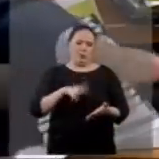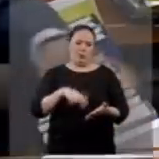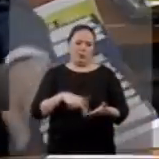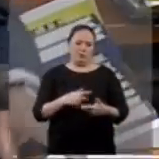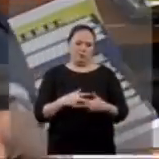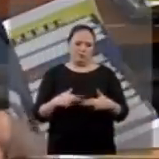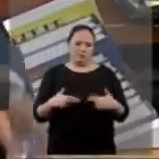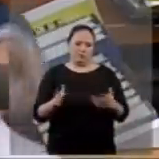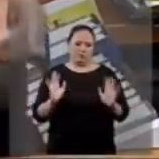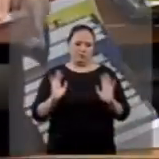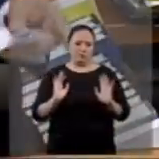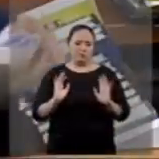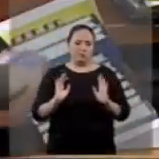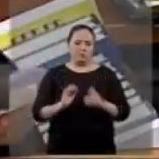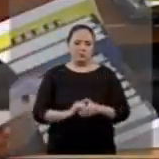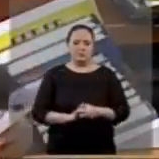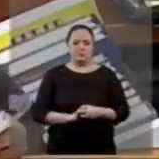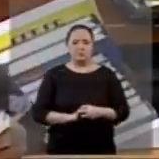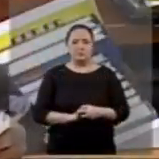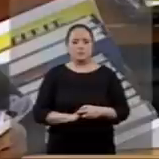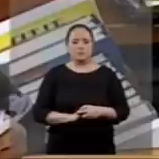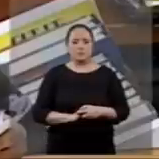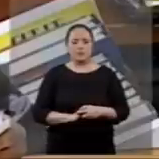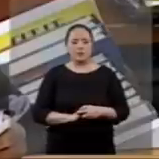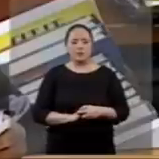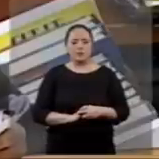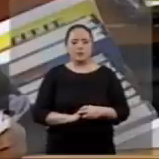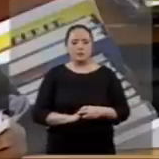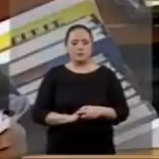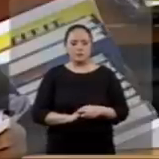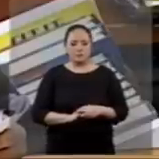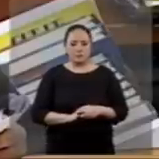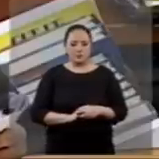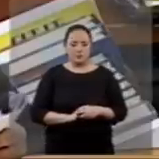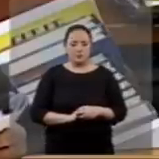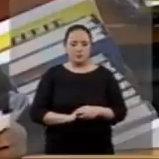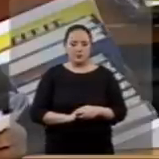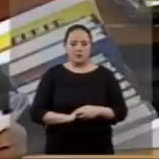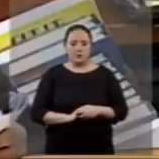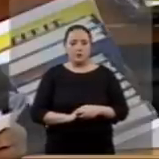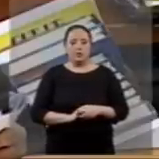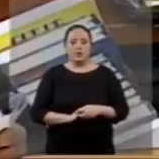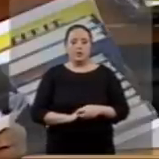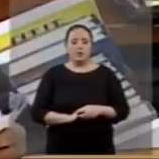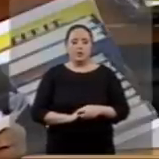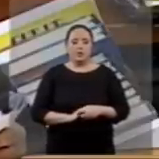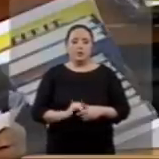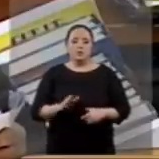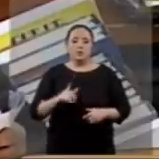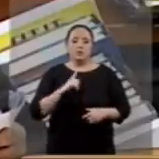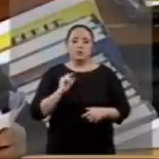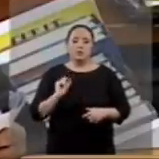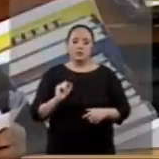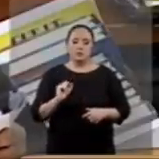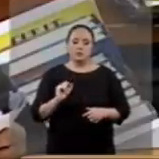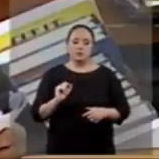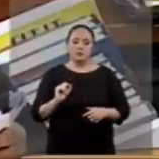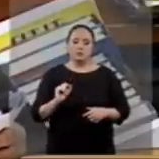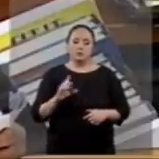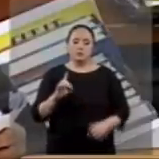para os colegas. Acresce ter sido enfrentado o que é alegado